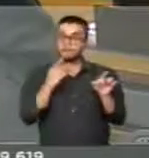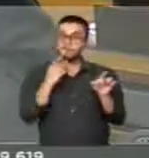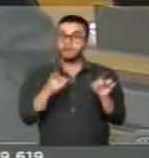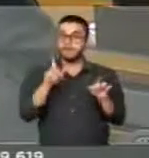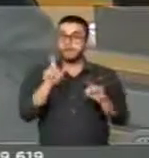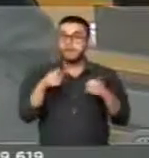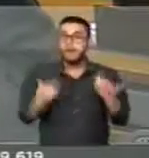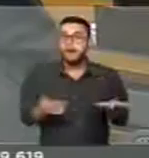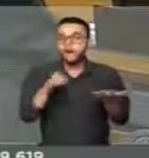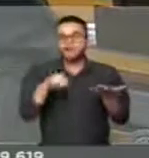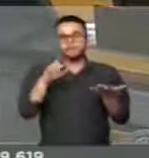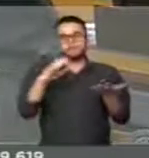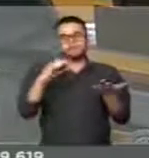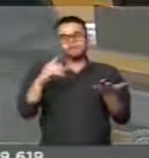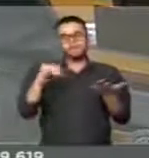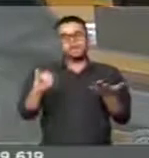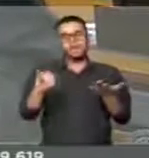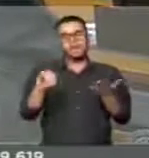da Petrobras.